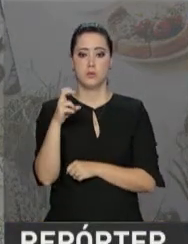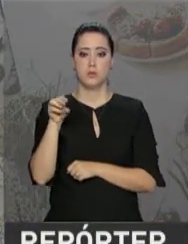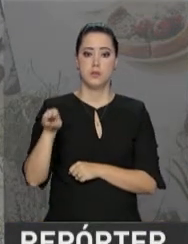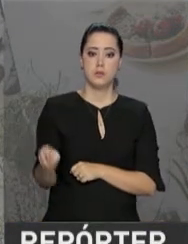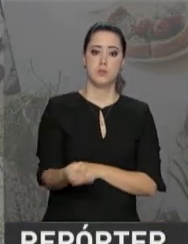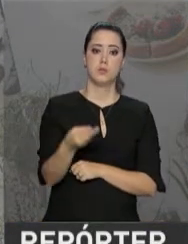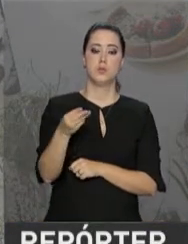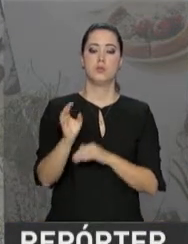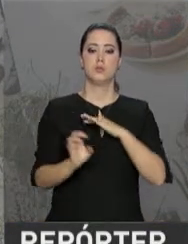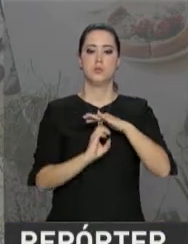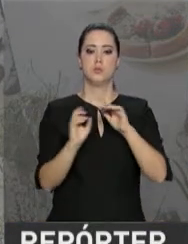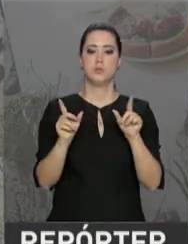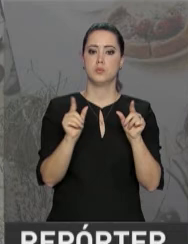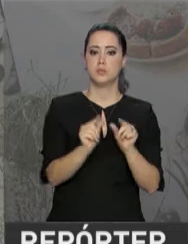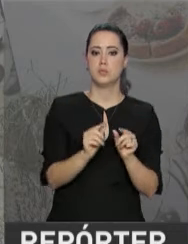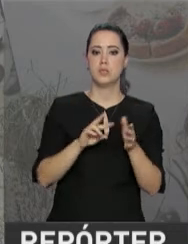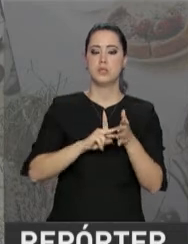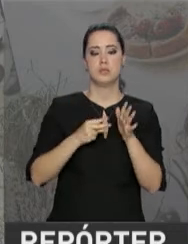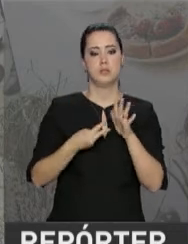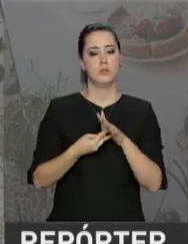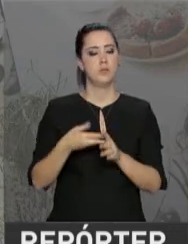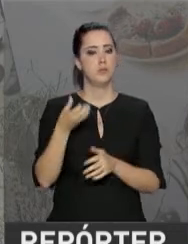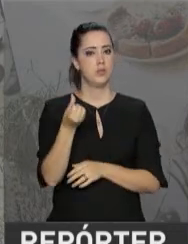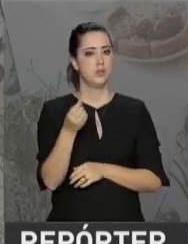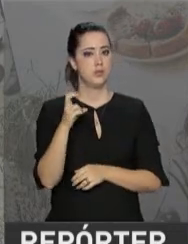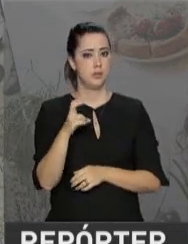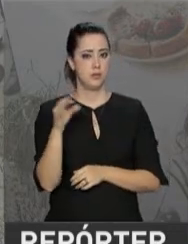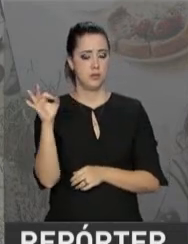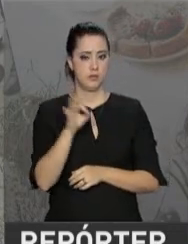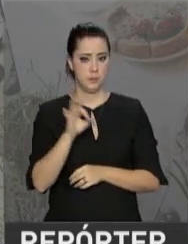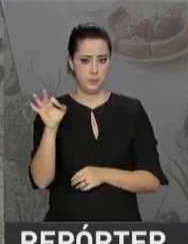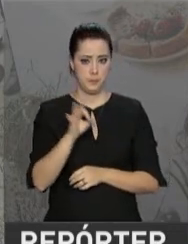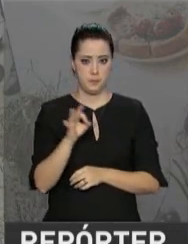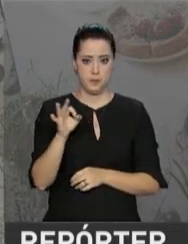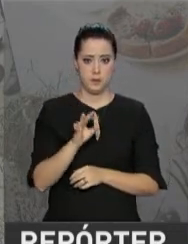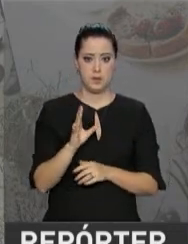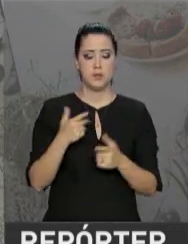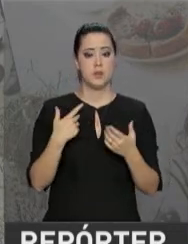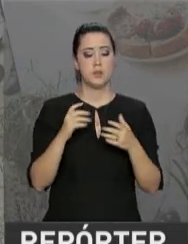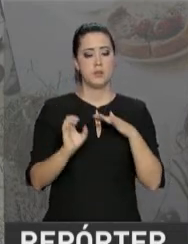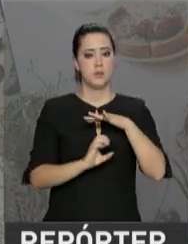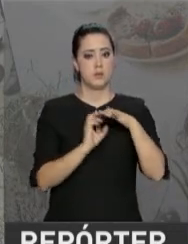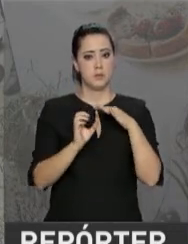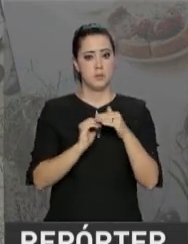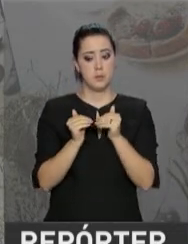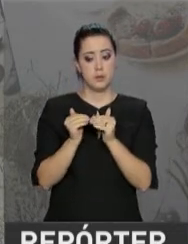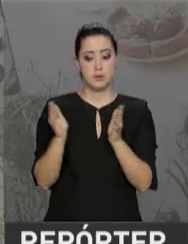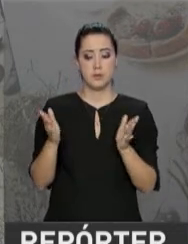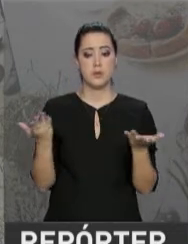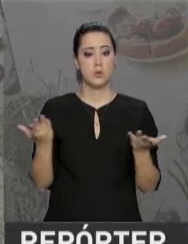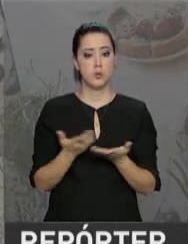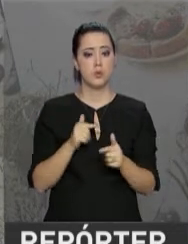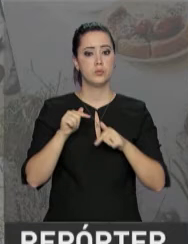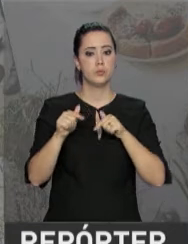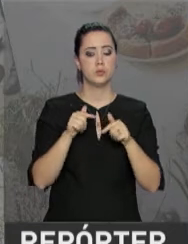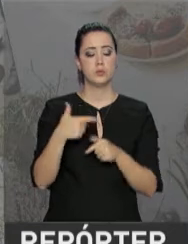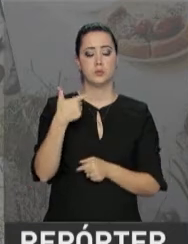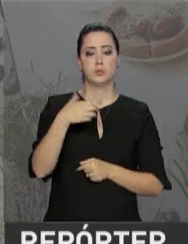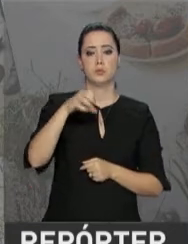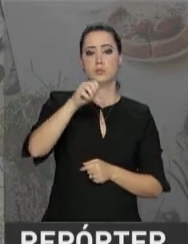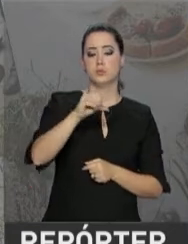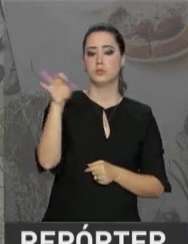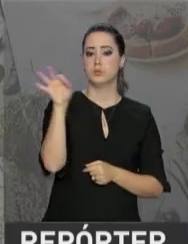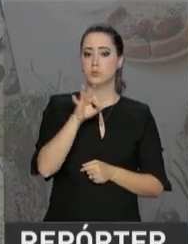empresas elas representam 65 por cento dos estabelecimentos ativos e empregam 29%